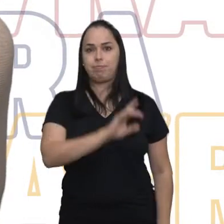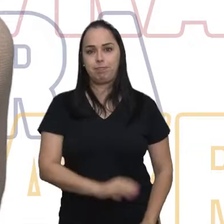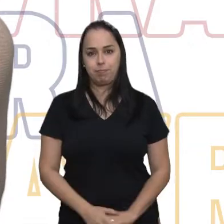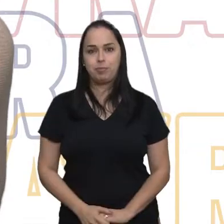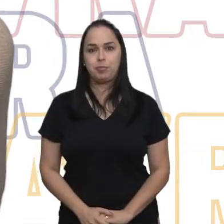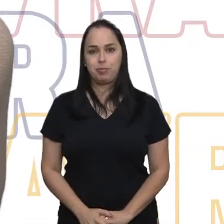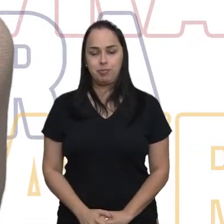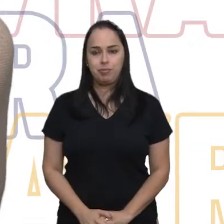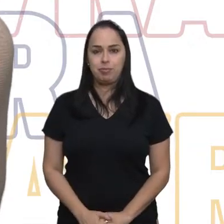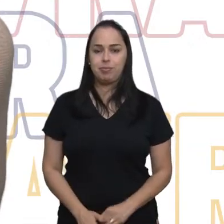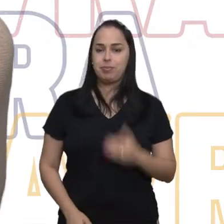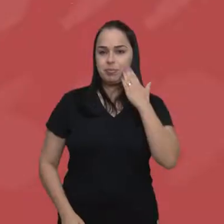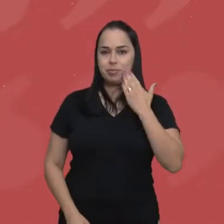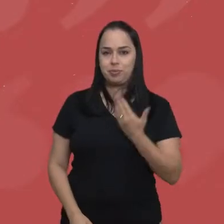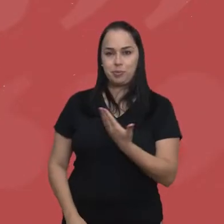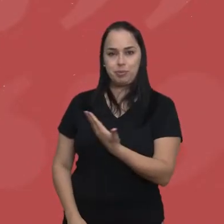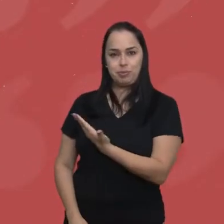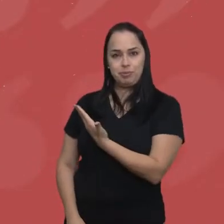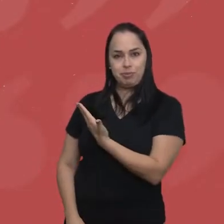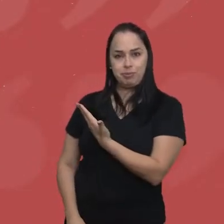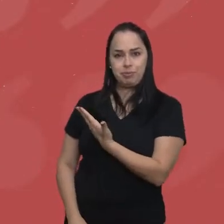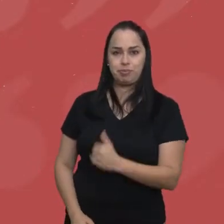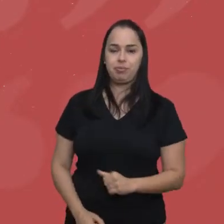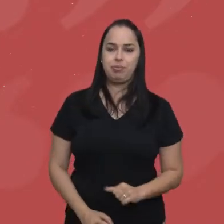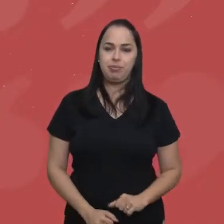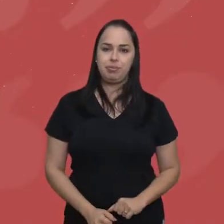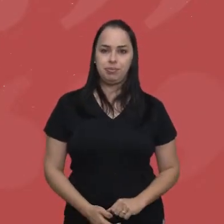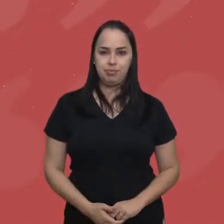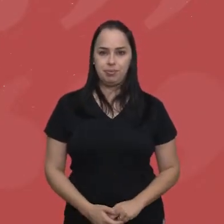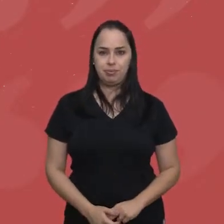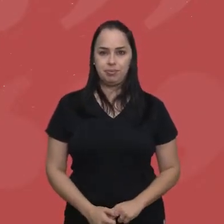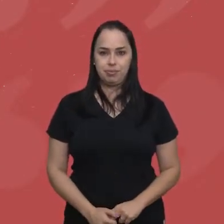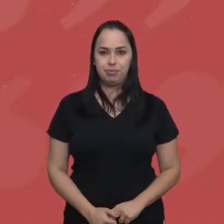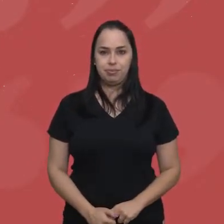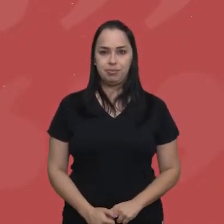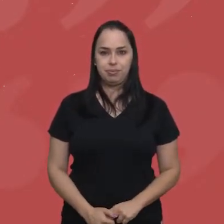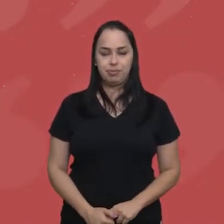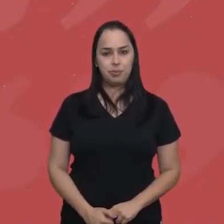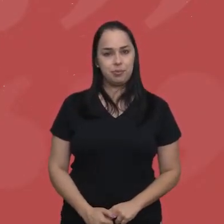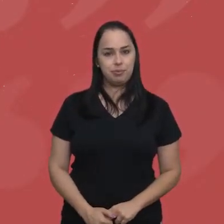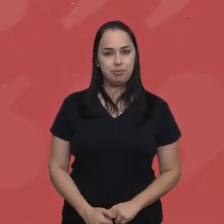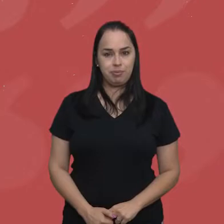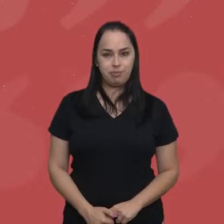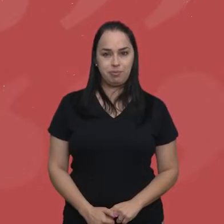com a época da pandemia. Como funcionam as visitações?